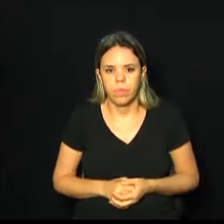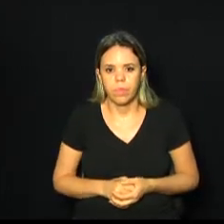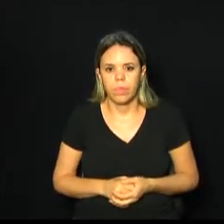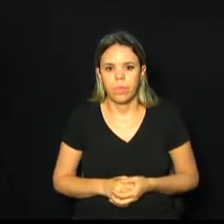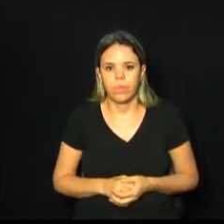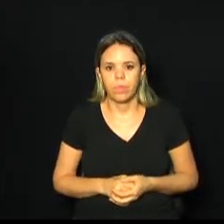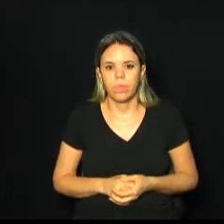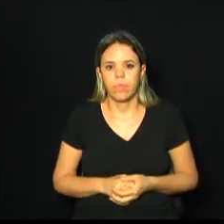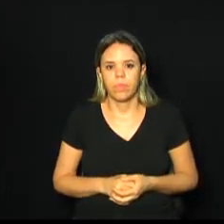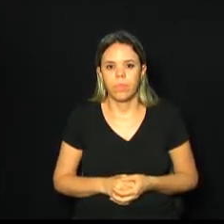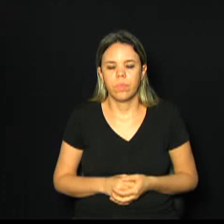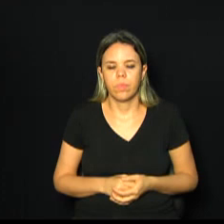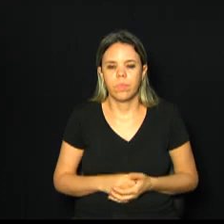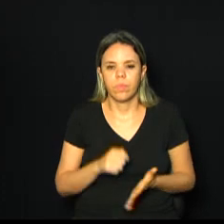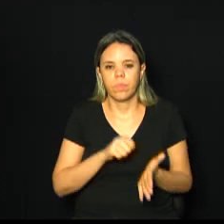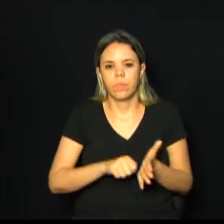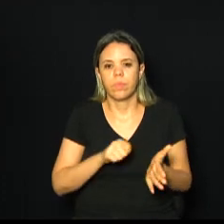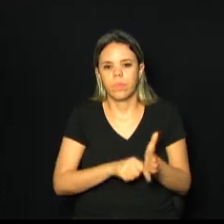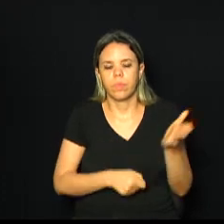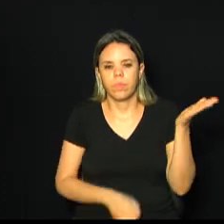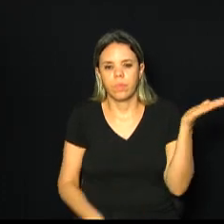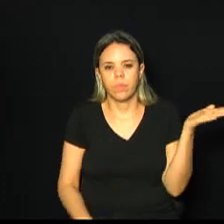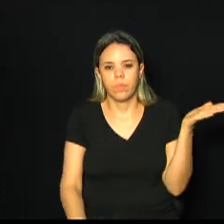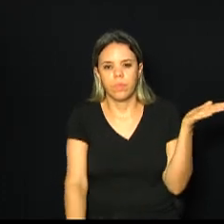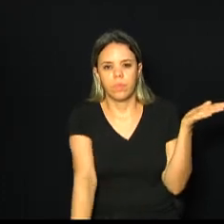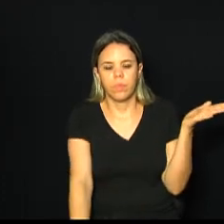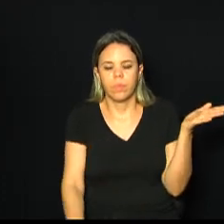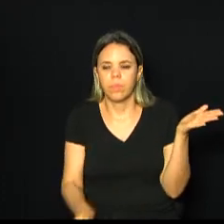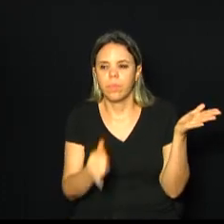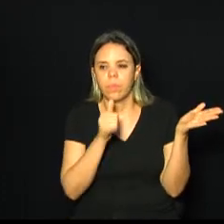Deixa eu ver aqui onde é que eu anotei. A minimização, por exemplo,